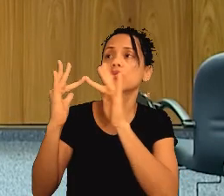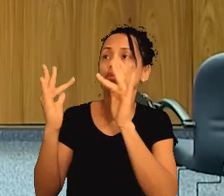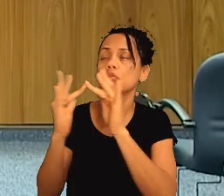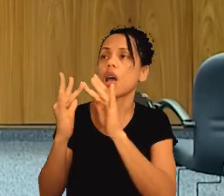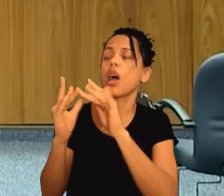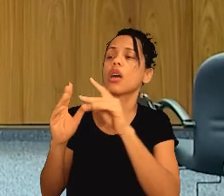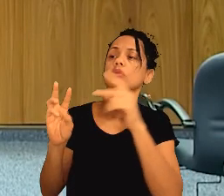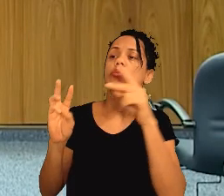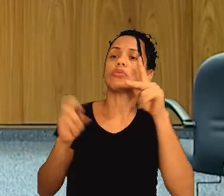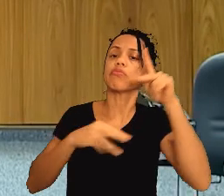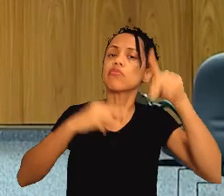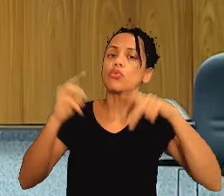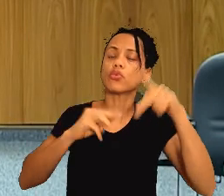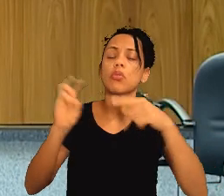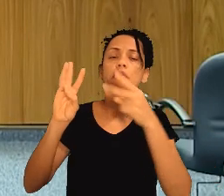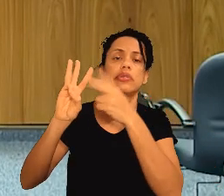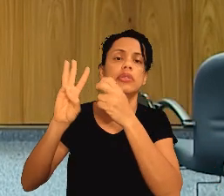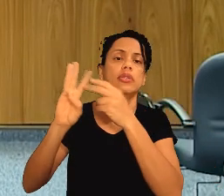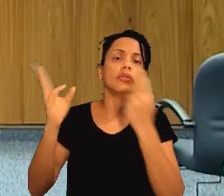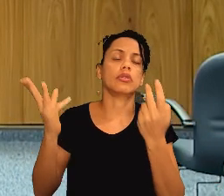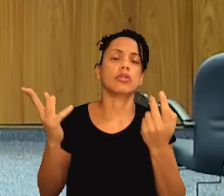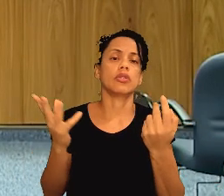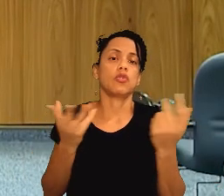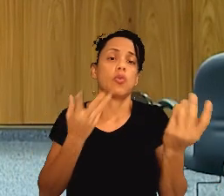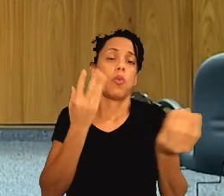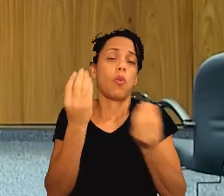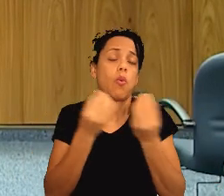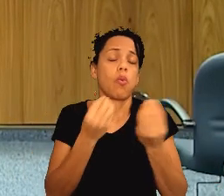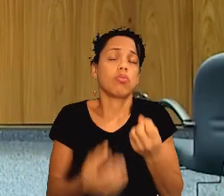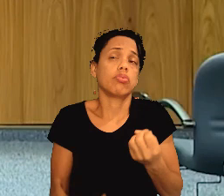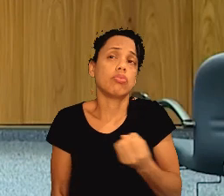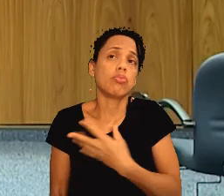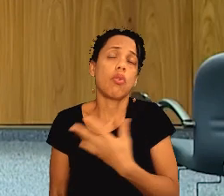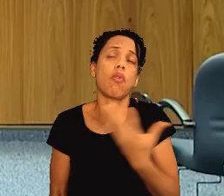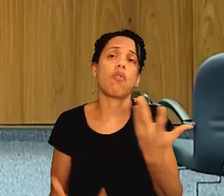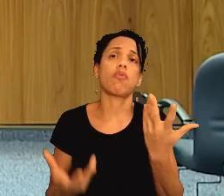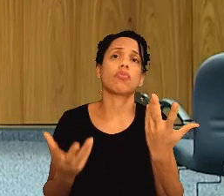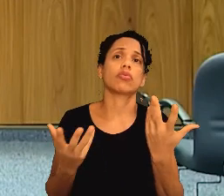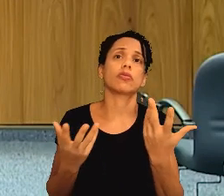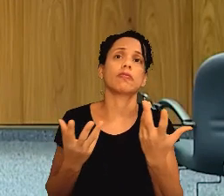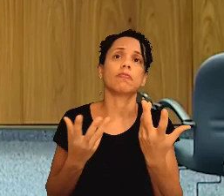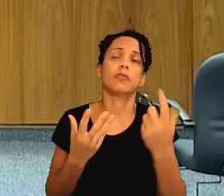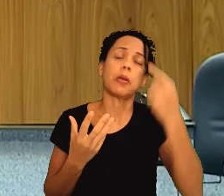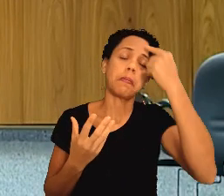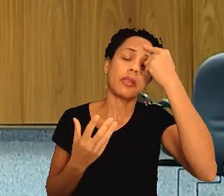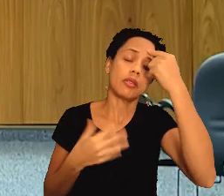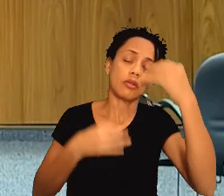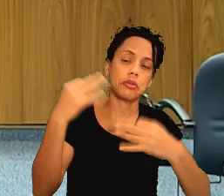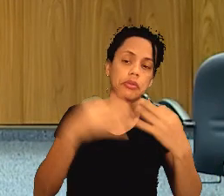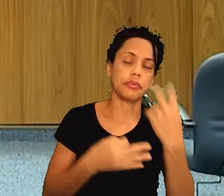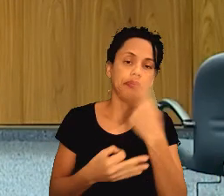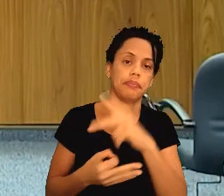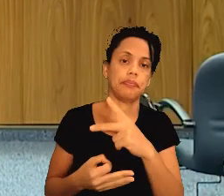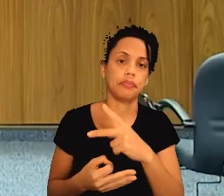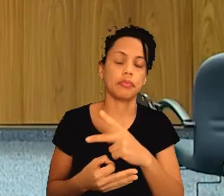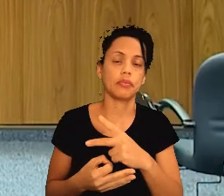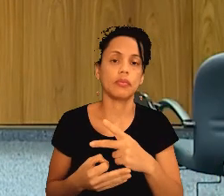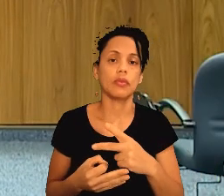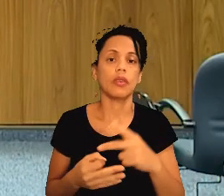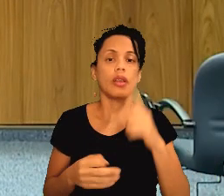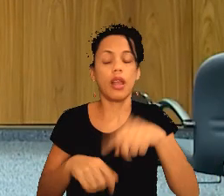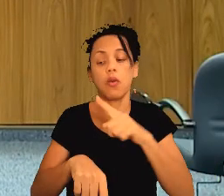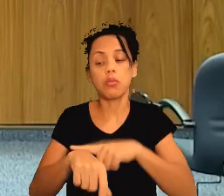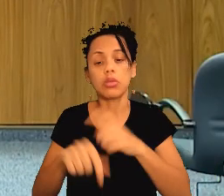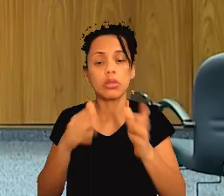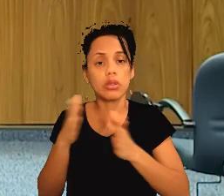os povos indígenas por meio de um novo jeito de pensar a justiça para eles, o momento